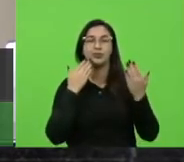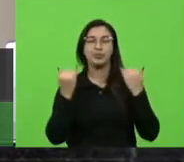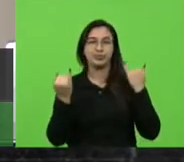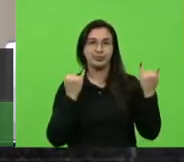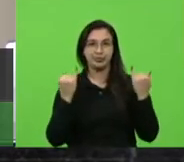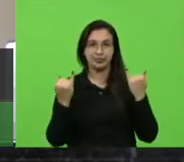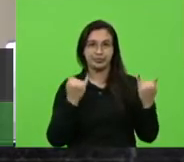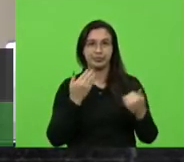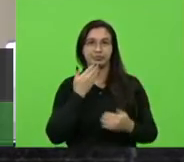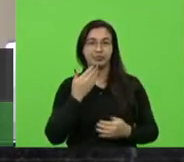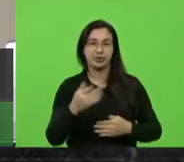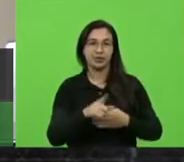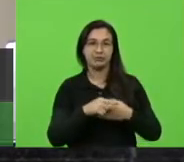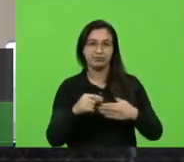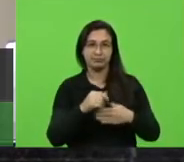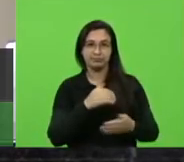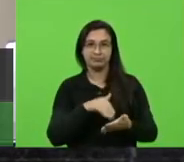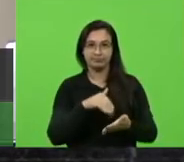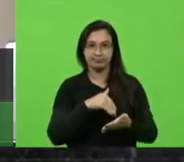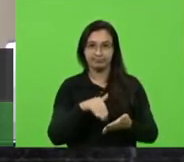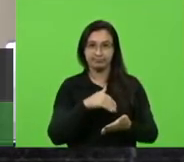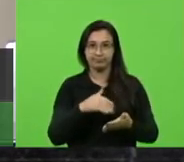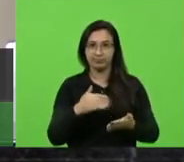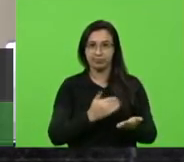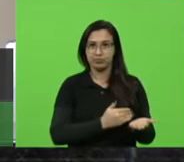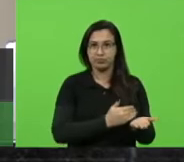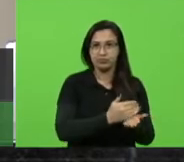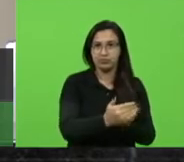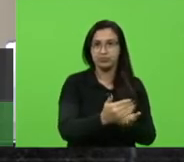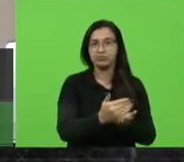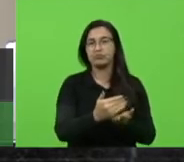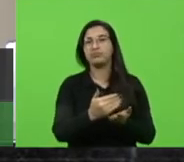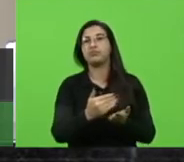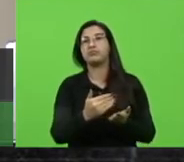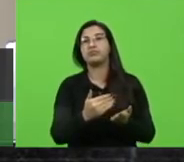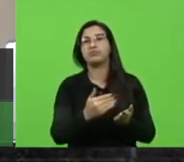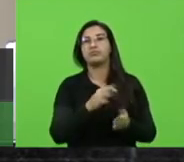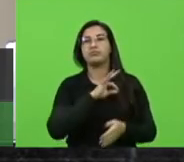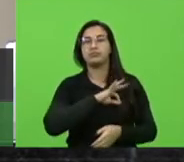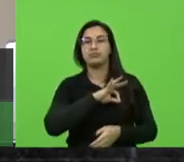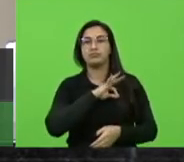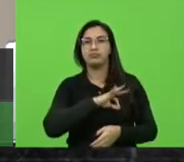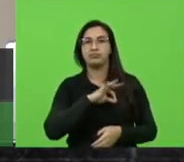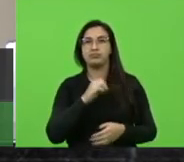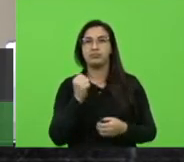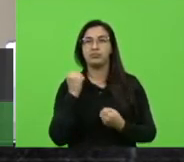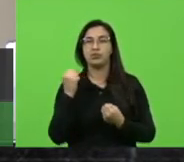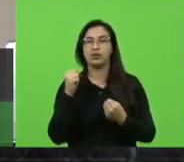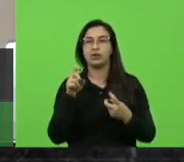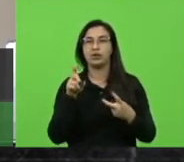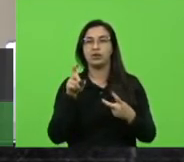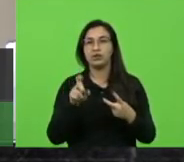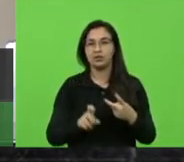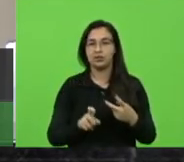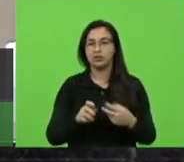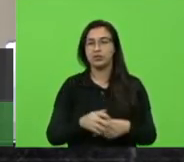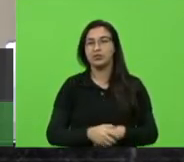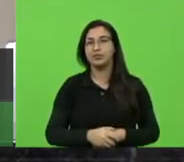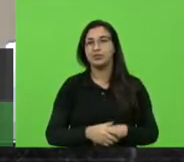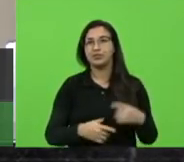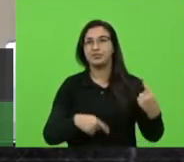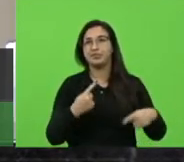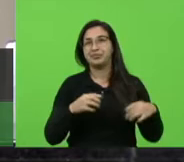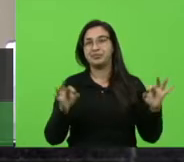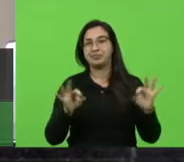Civil informações acerca do início dos estudos para a revisão salarial dos servidores do Poder Executivo. Em discussão. Não havendo quem queira discutir